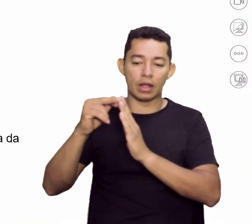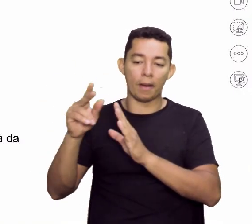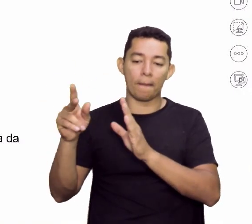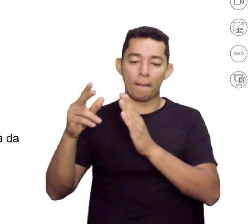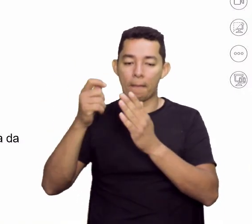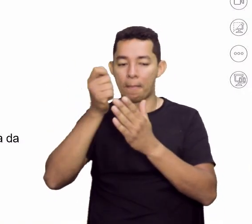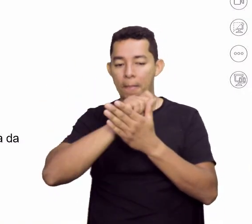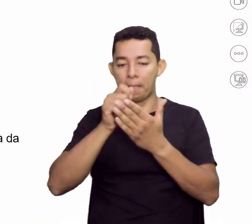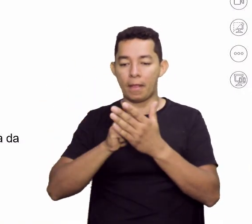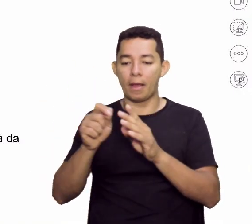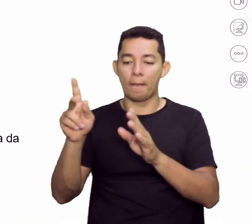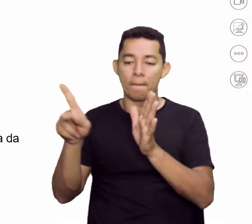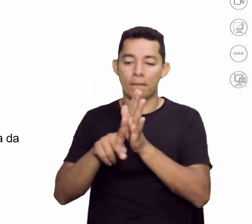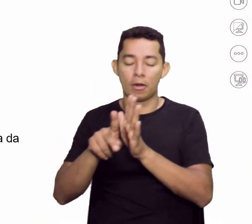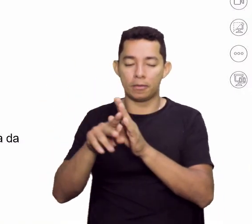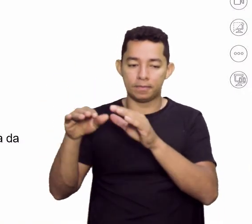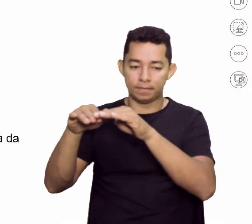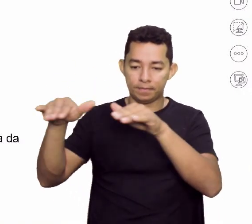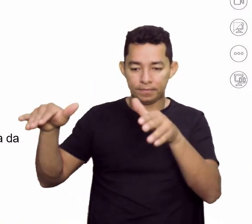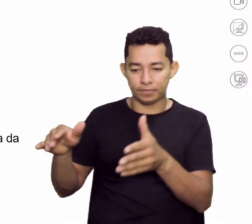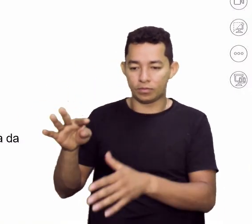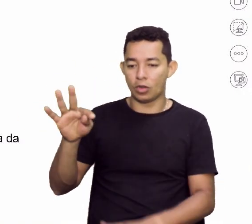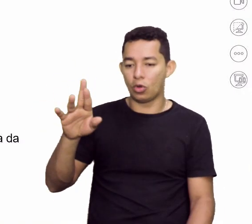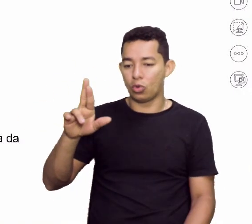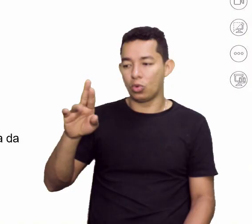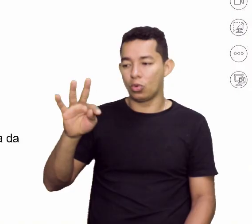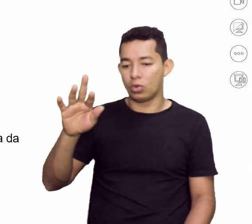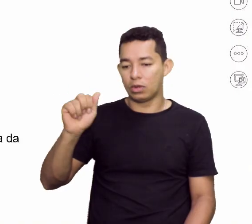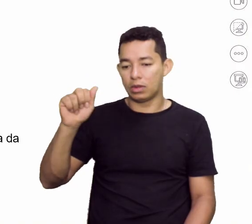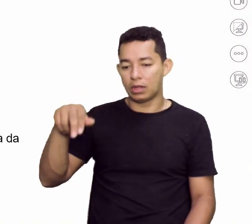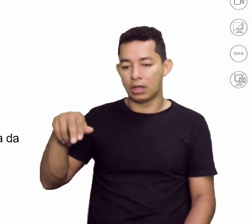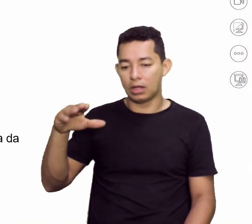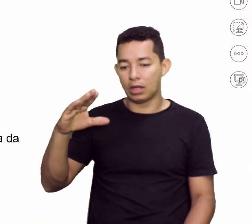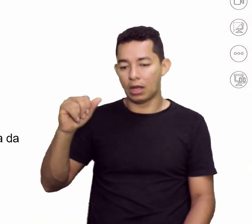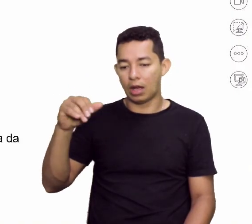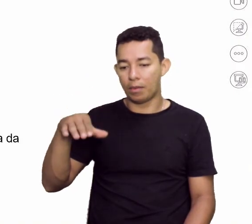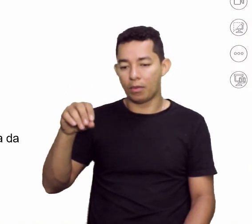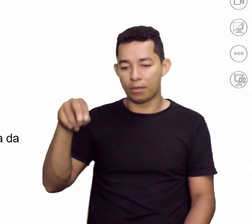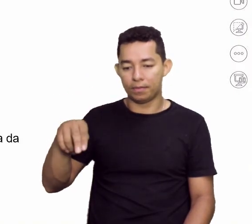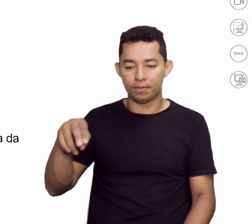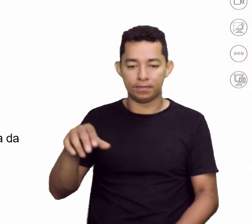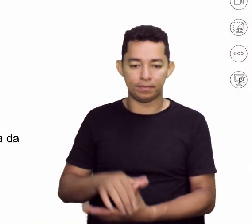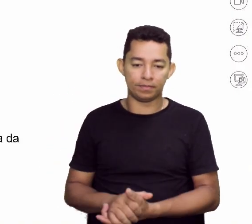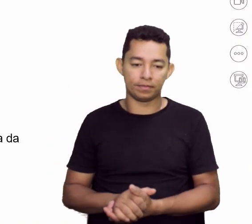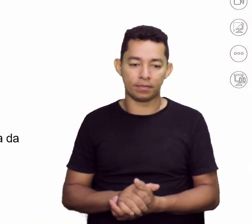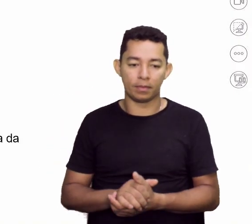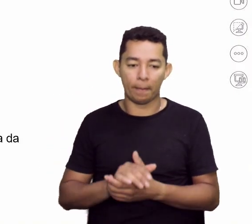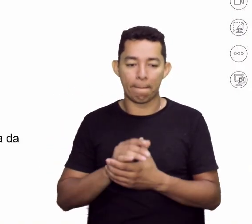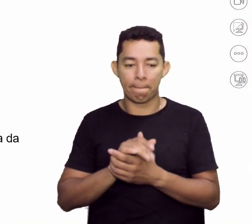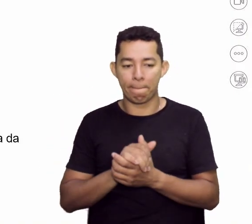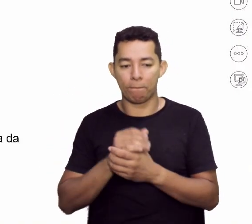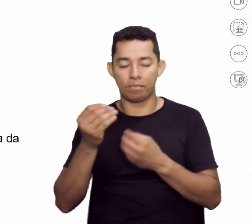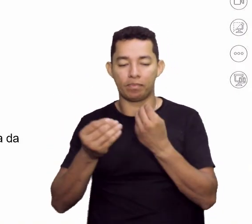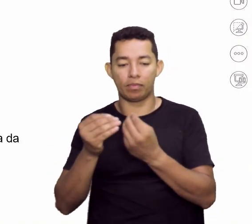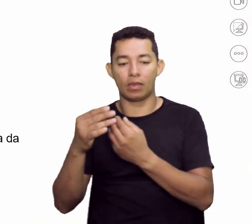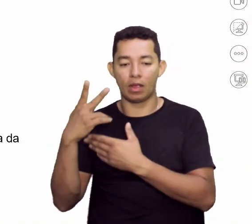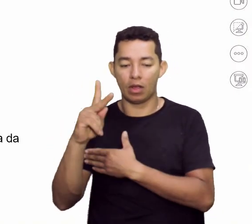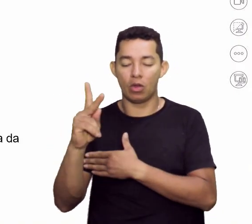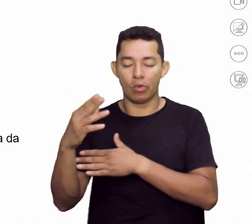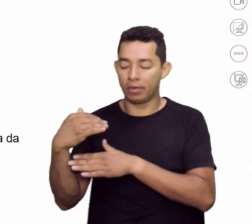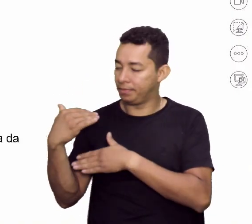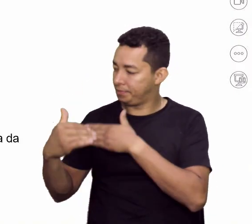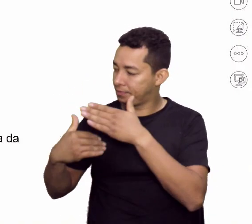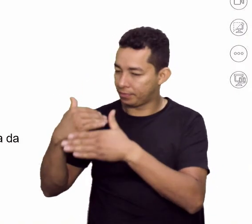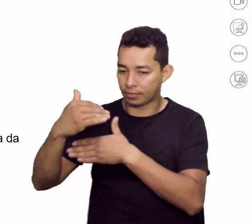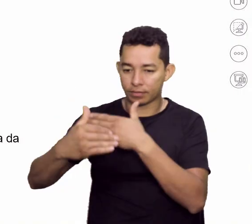cenas egípcias. Dentro da sua tumba tinha lá desenhado, pintado, contando como foi a sua trajetória,